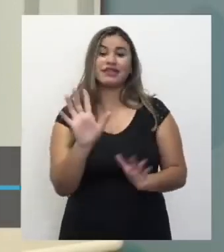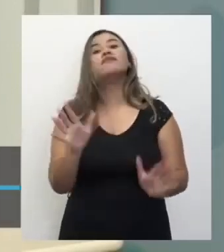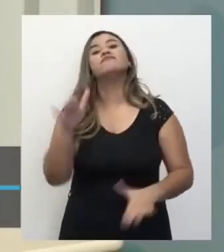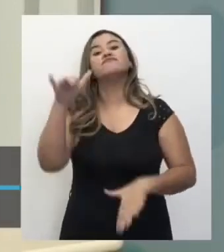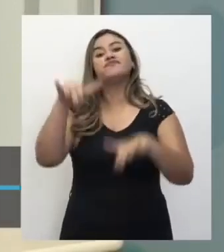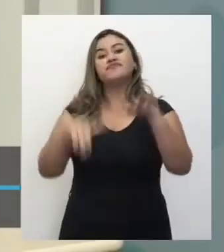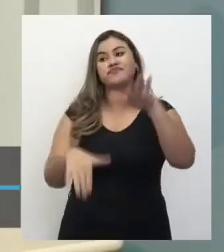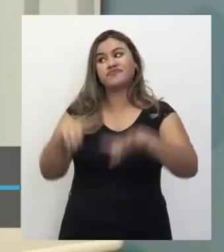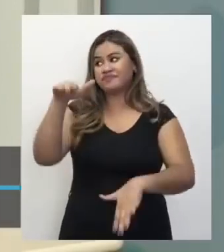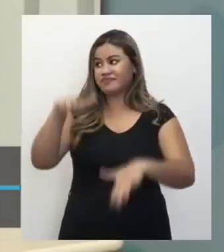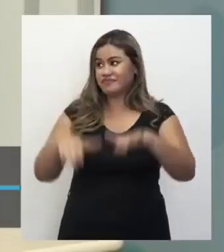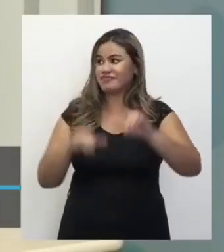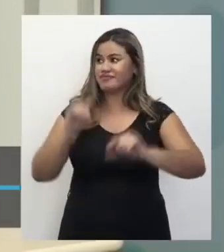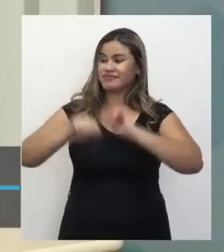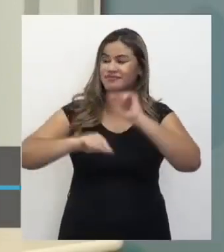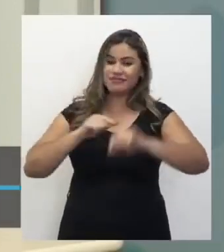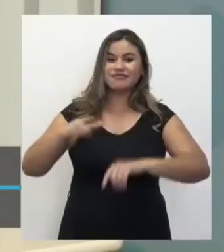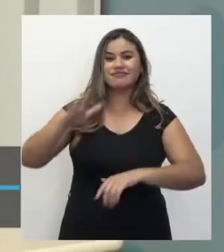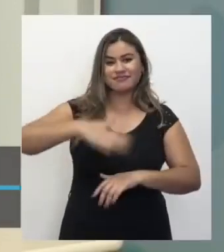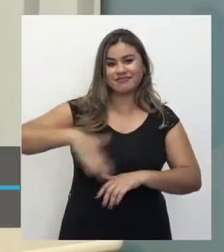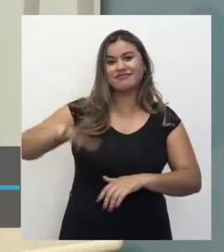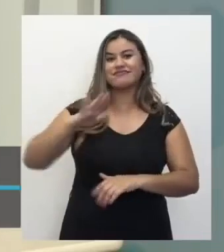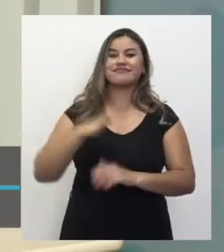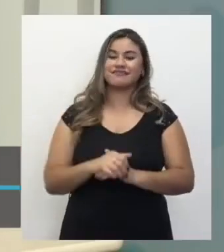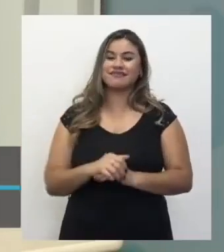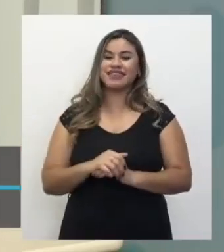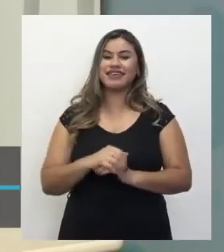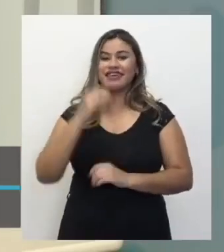sabe, eu jogo para vocês, né?